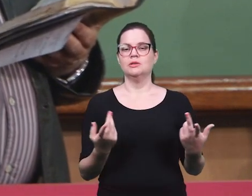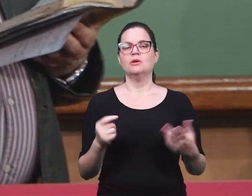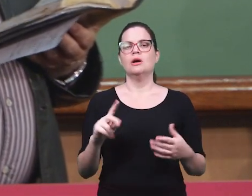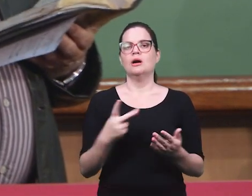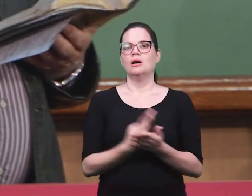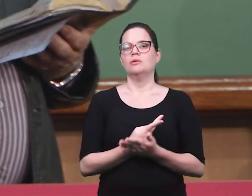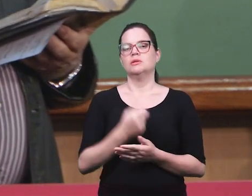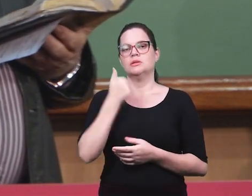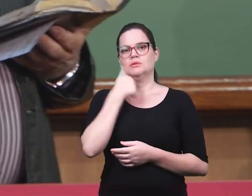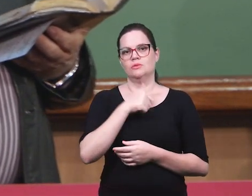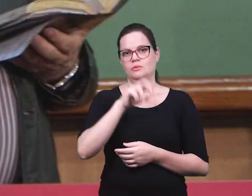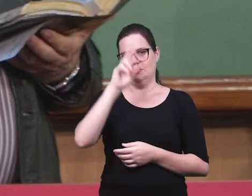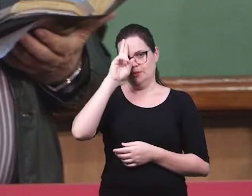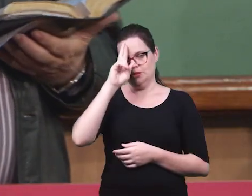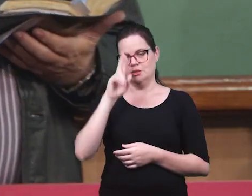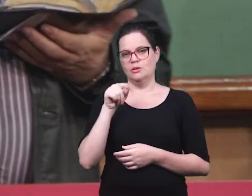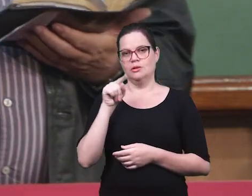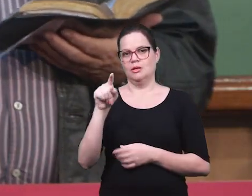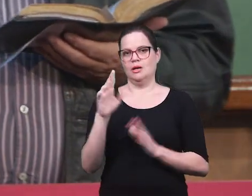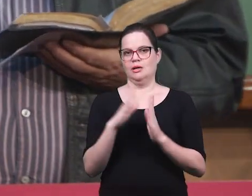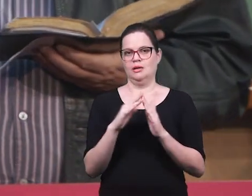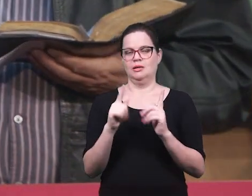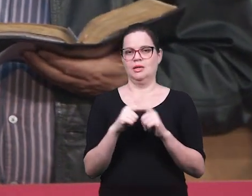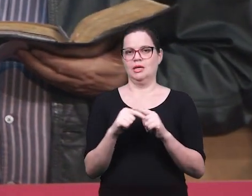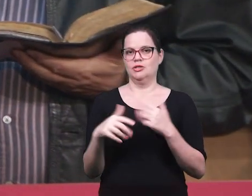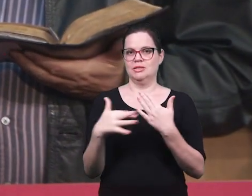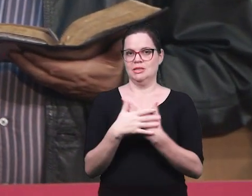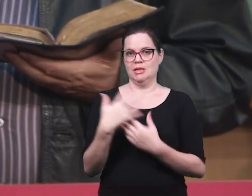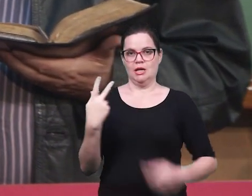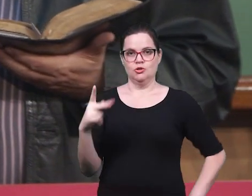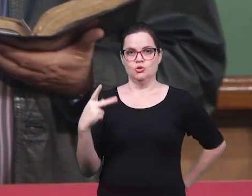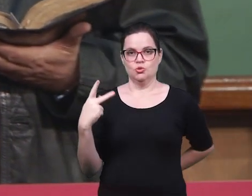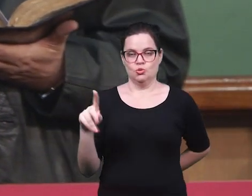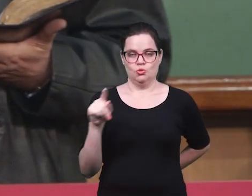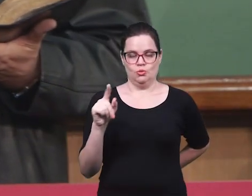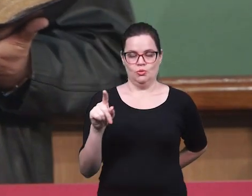senhora lá na sua cidade, né? Há muitos anos atrás.